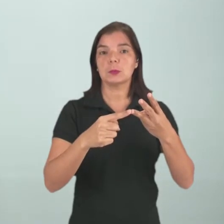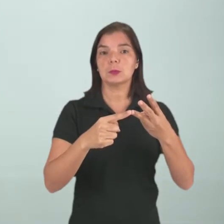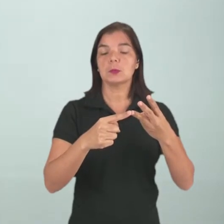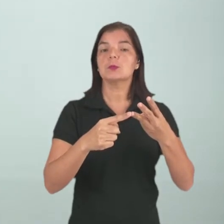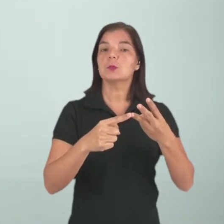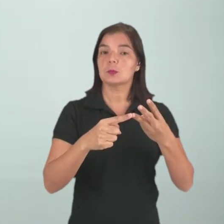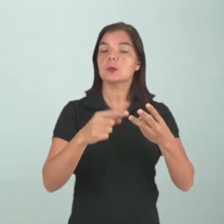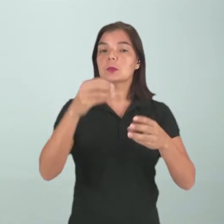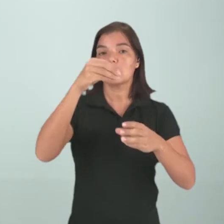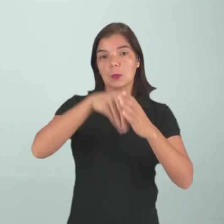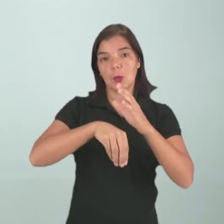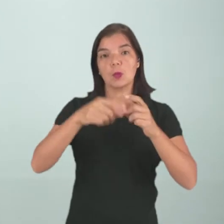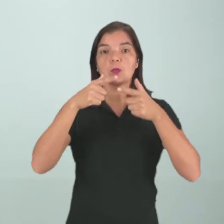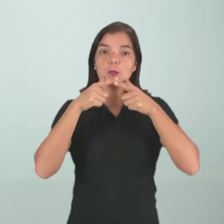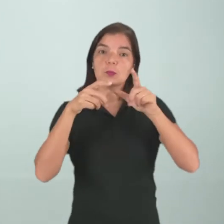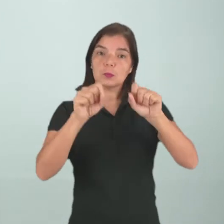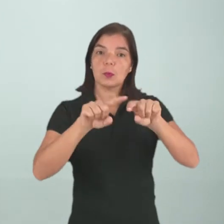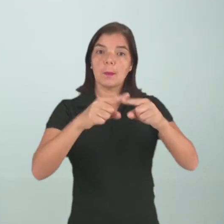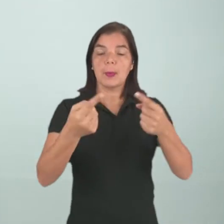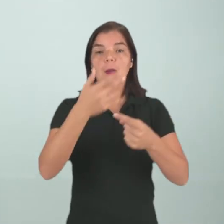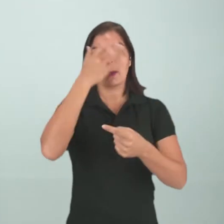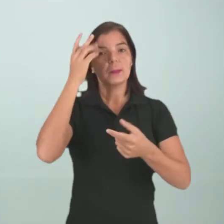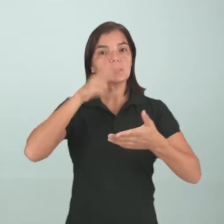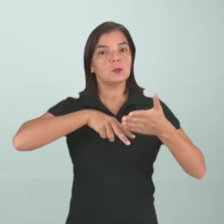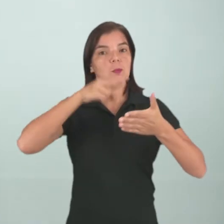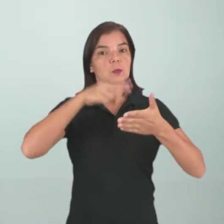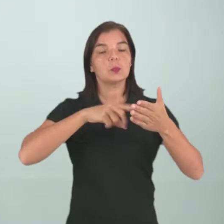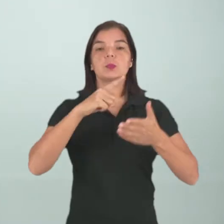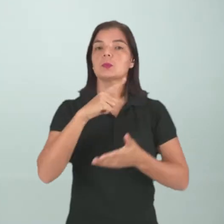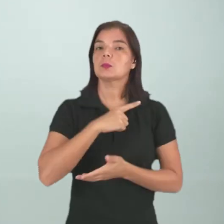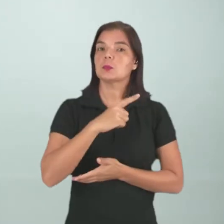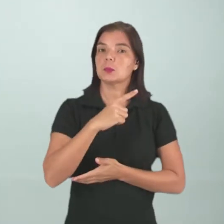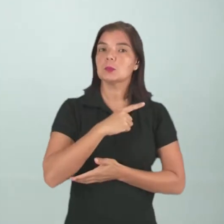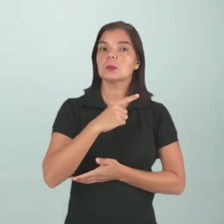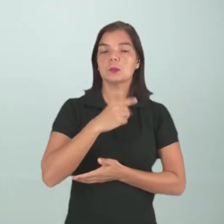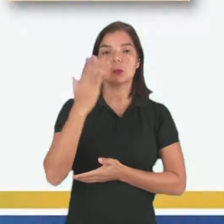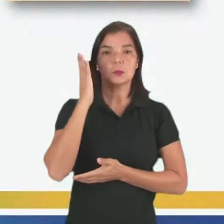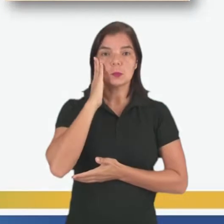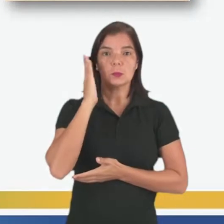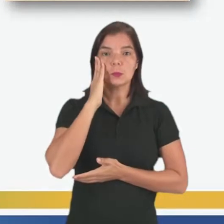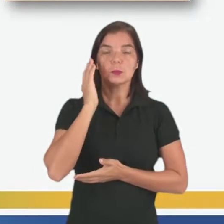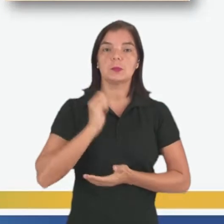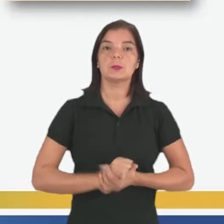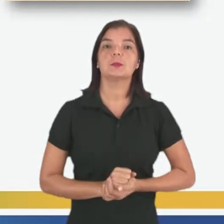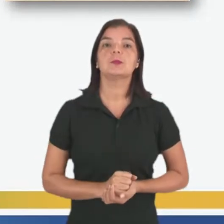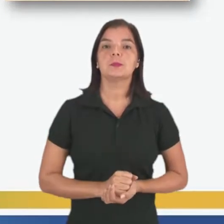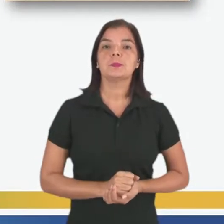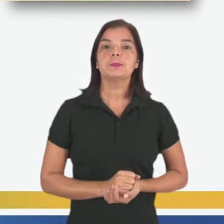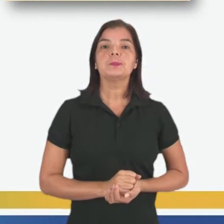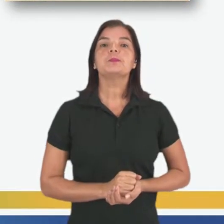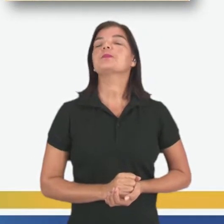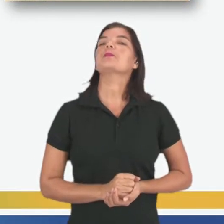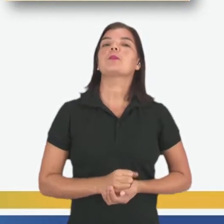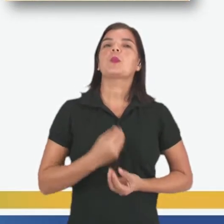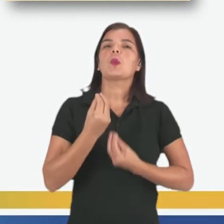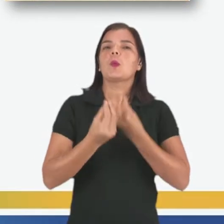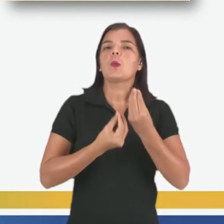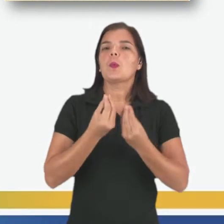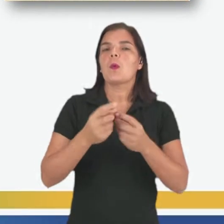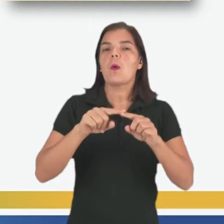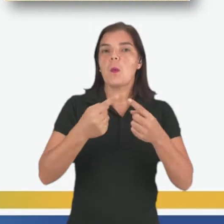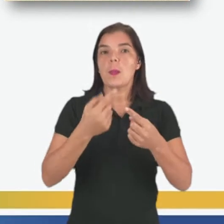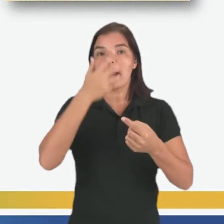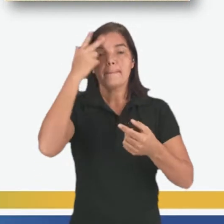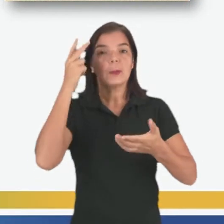desses mecanismos de linguagem, para que o leitor tenha aí essa compreensão. A função é